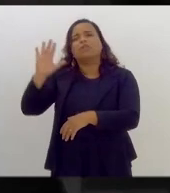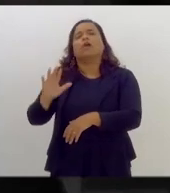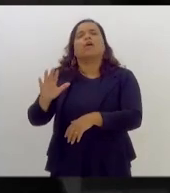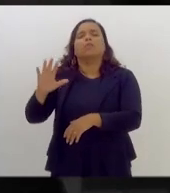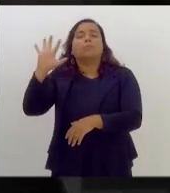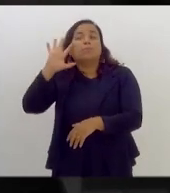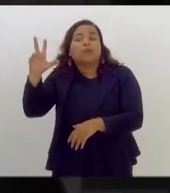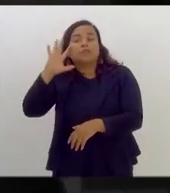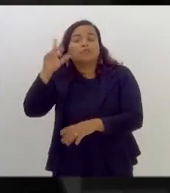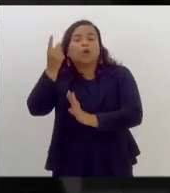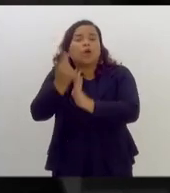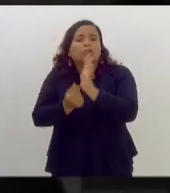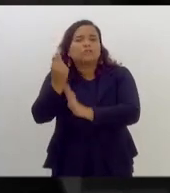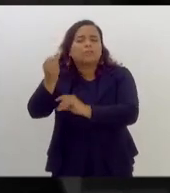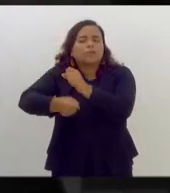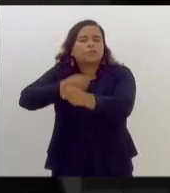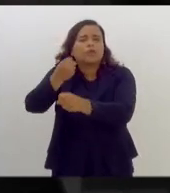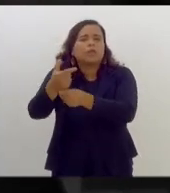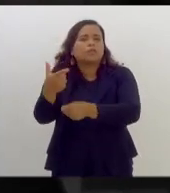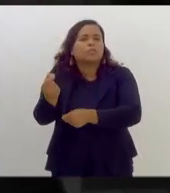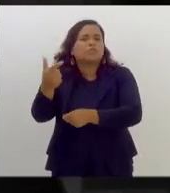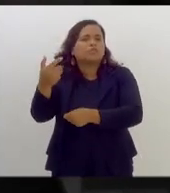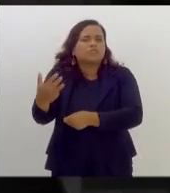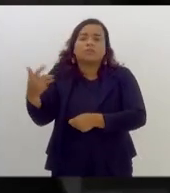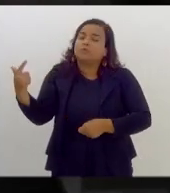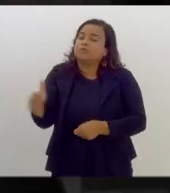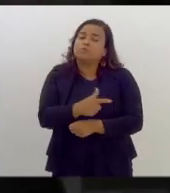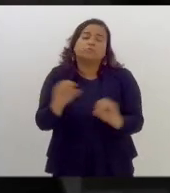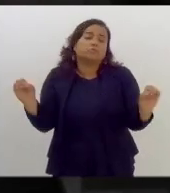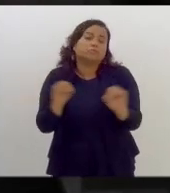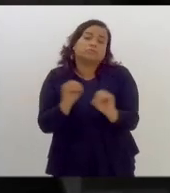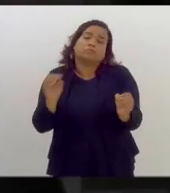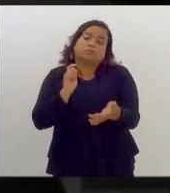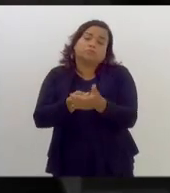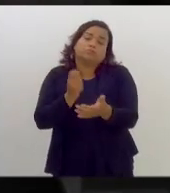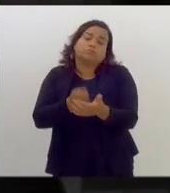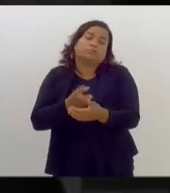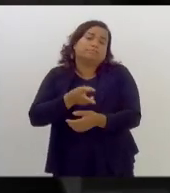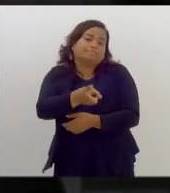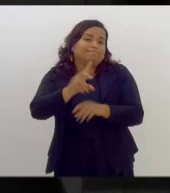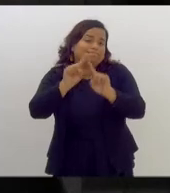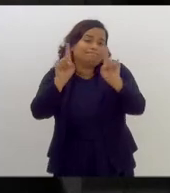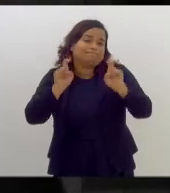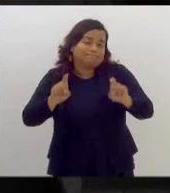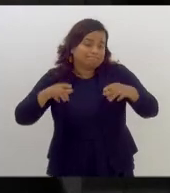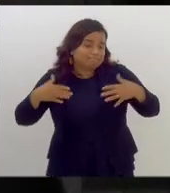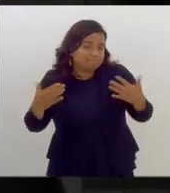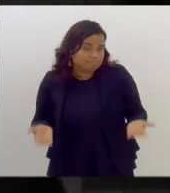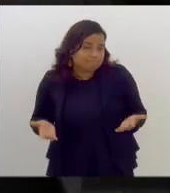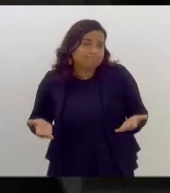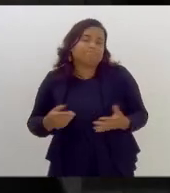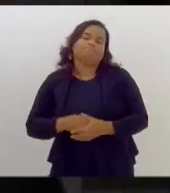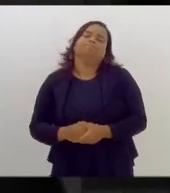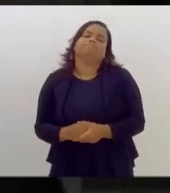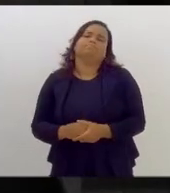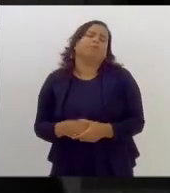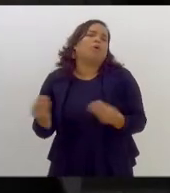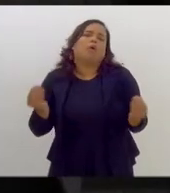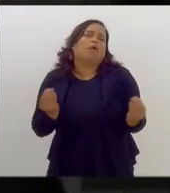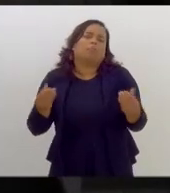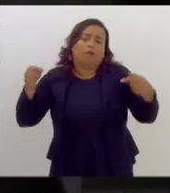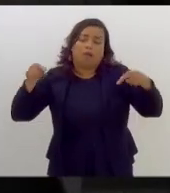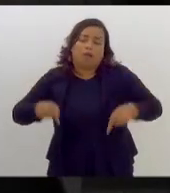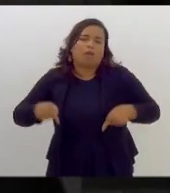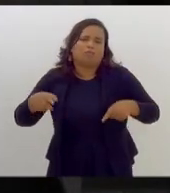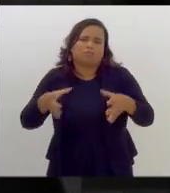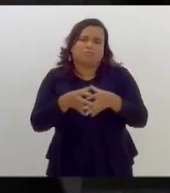não previu orçamento para manter o pagamento de R$ 600 ao longo do ano de 2023. Então, como pode agora